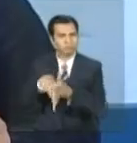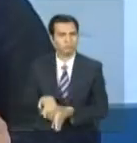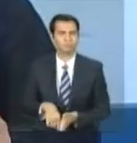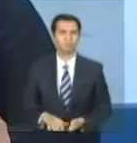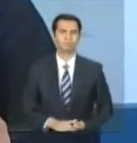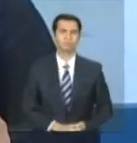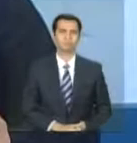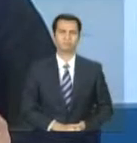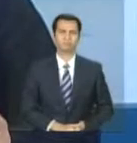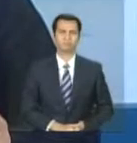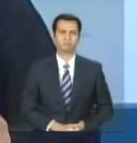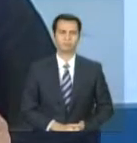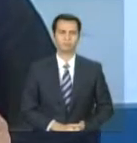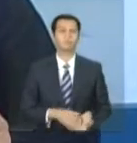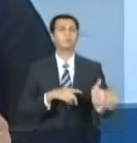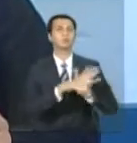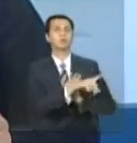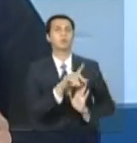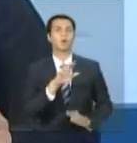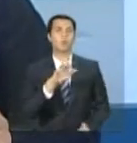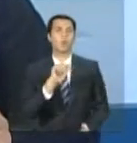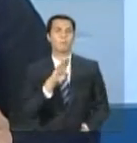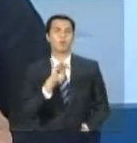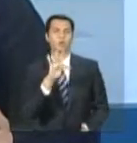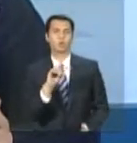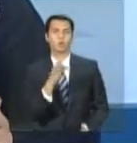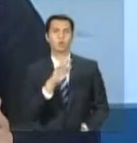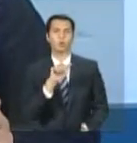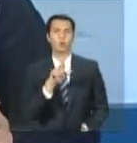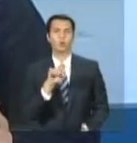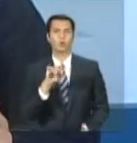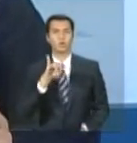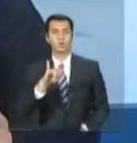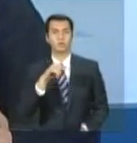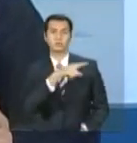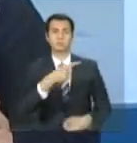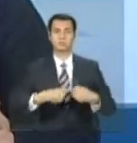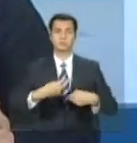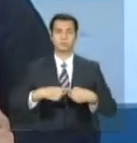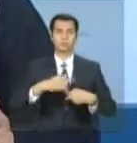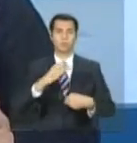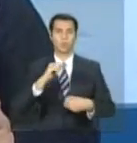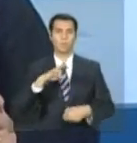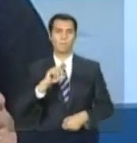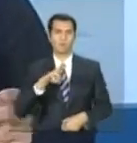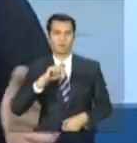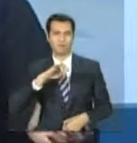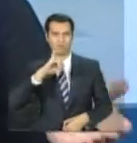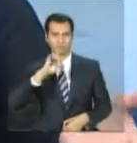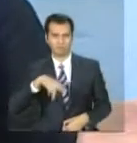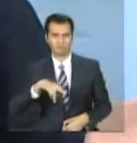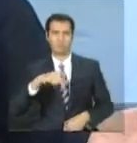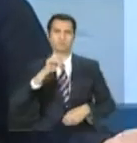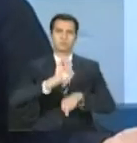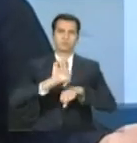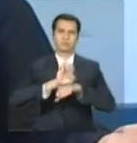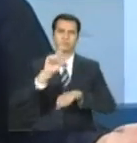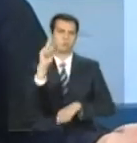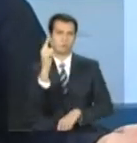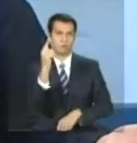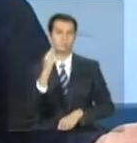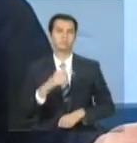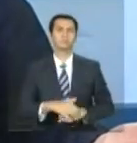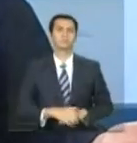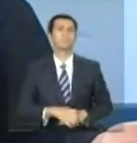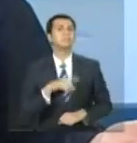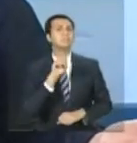Ok. Roberto Godoy, de Cumari, em Goiás, pergunta: o valor do benefício aumentou, a renda per capita vai